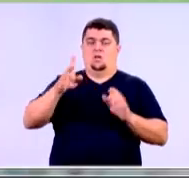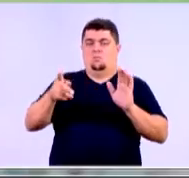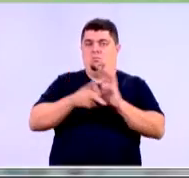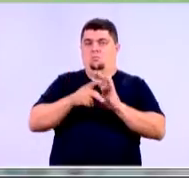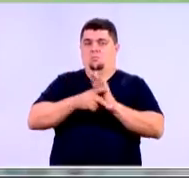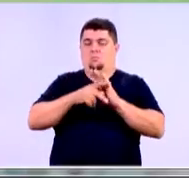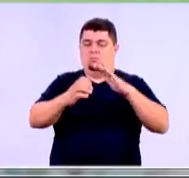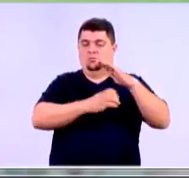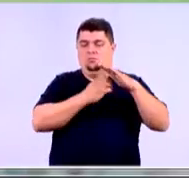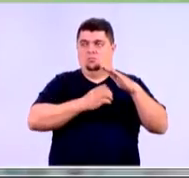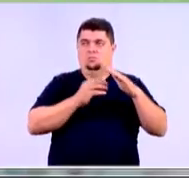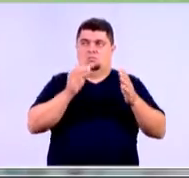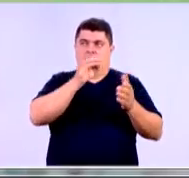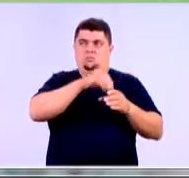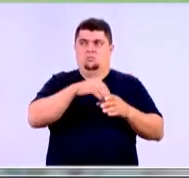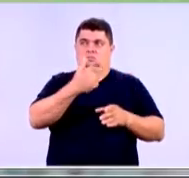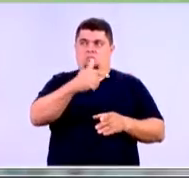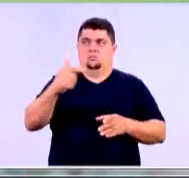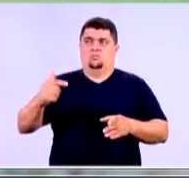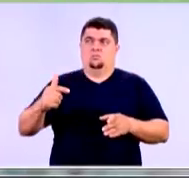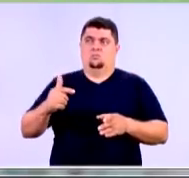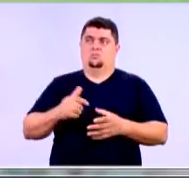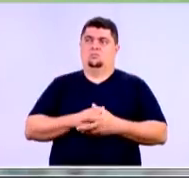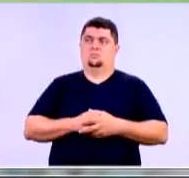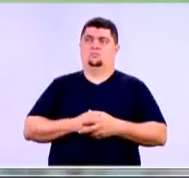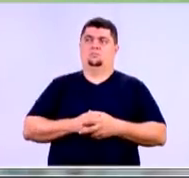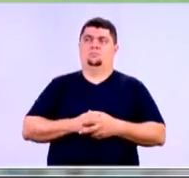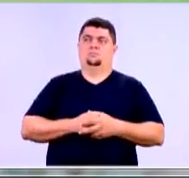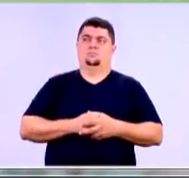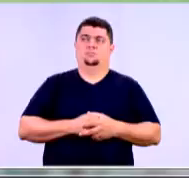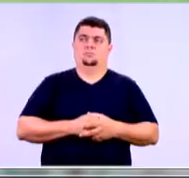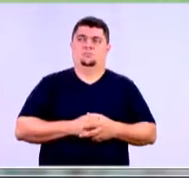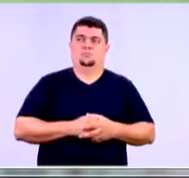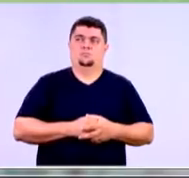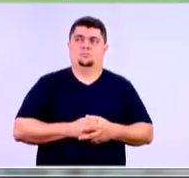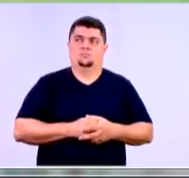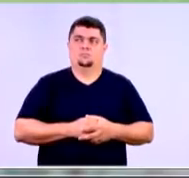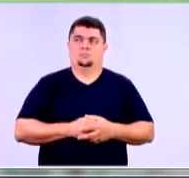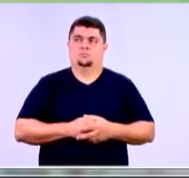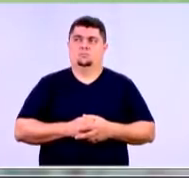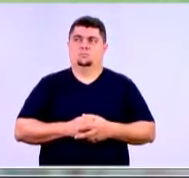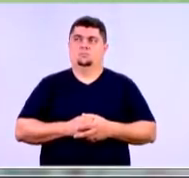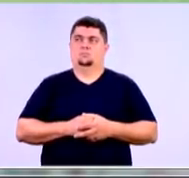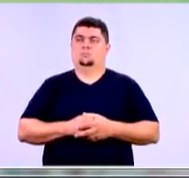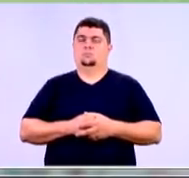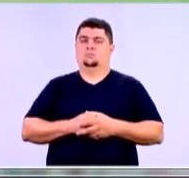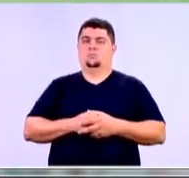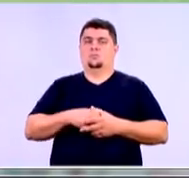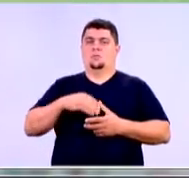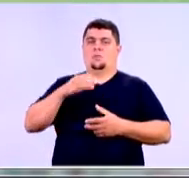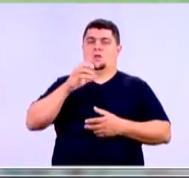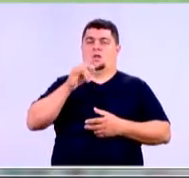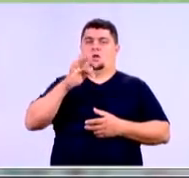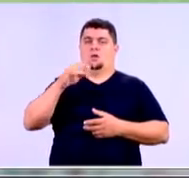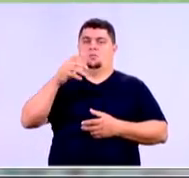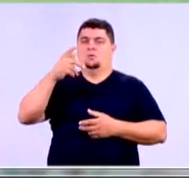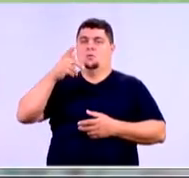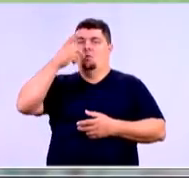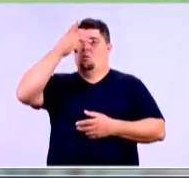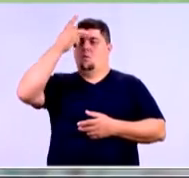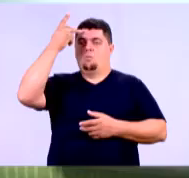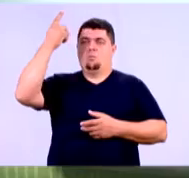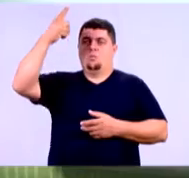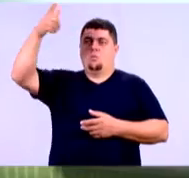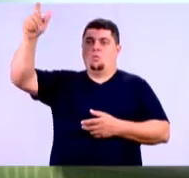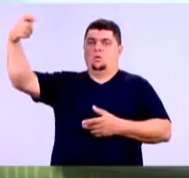ativo mais circulante não está dentro do patrimônio líquido, né? Isso. Então, gente, capital de terceiro é aquilo que alguém investiu na